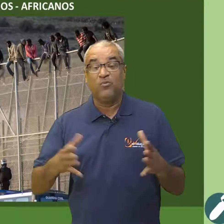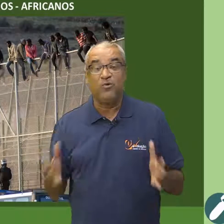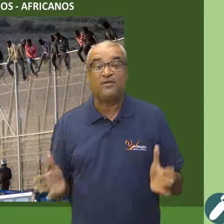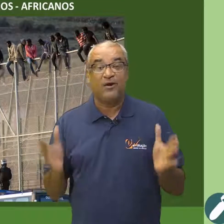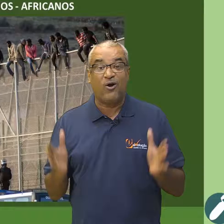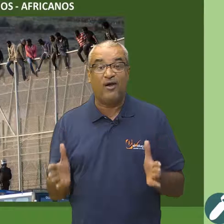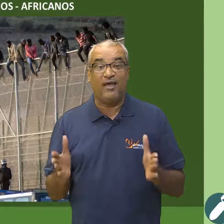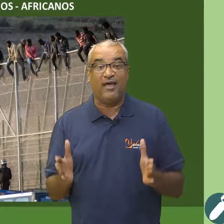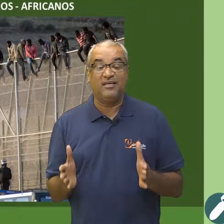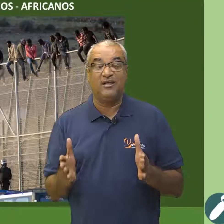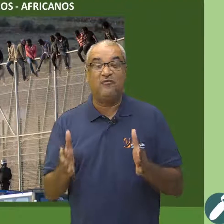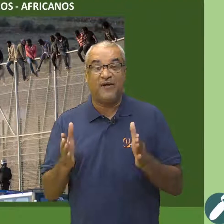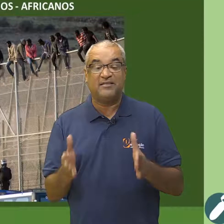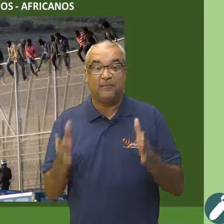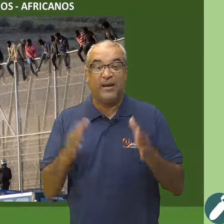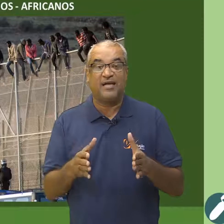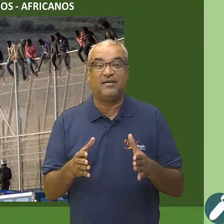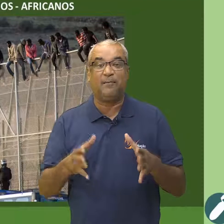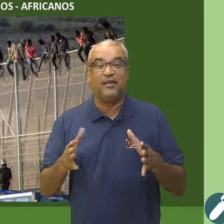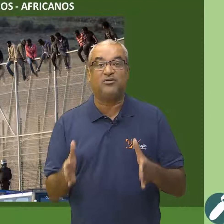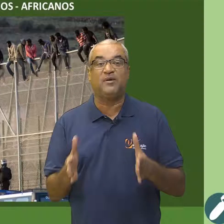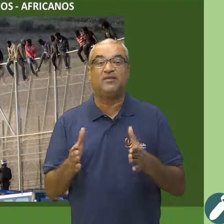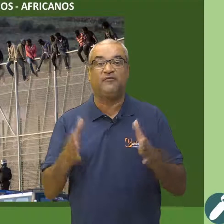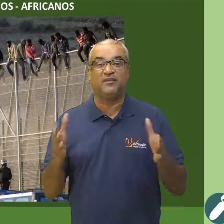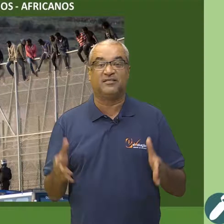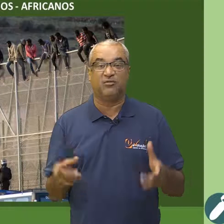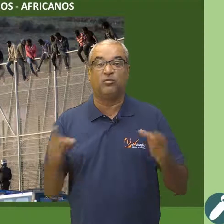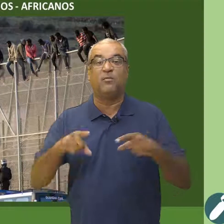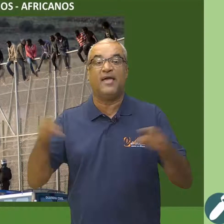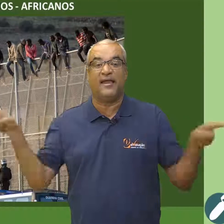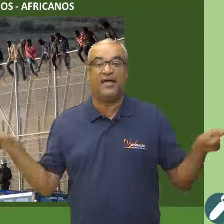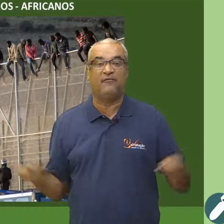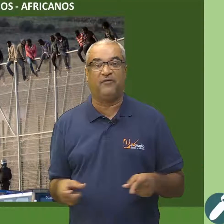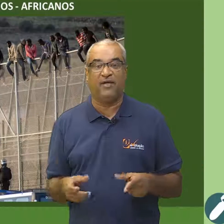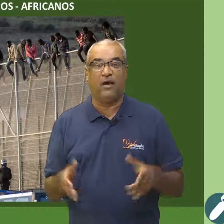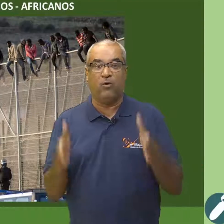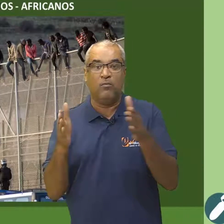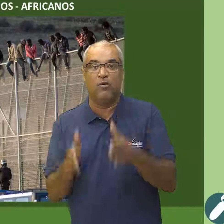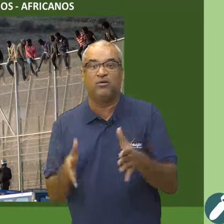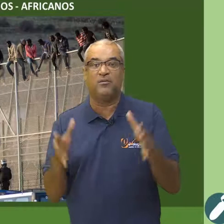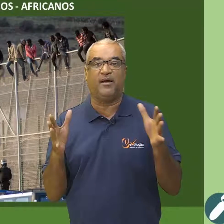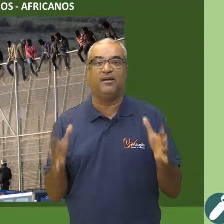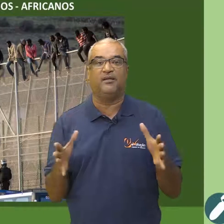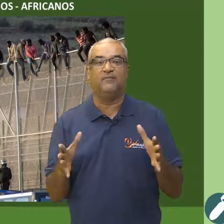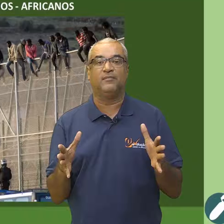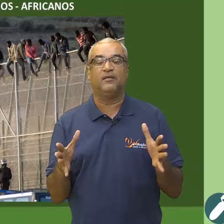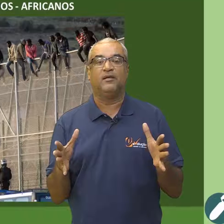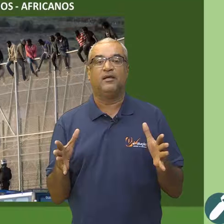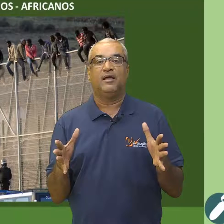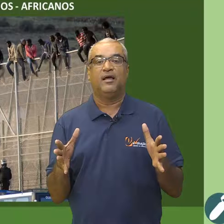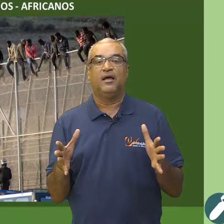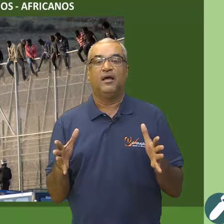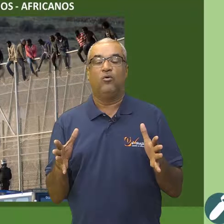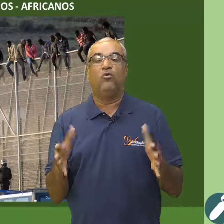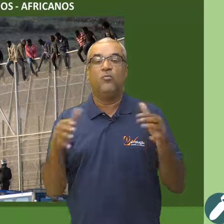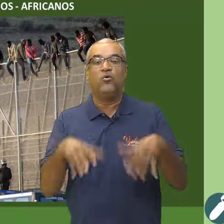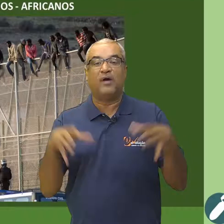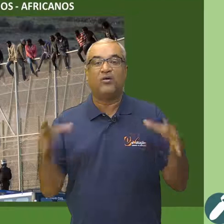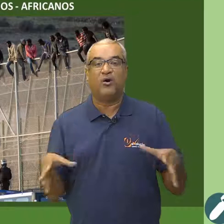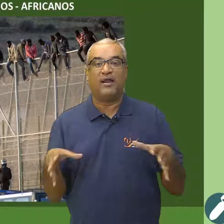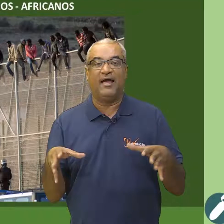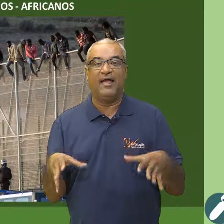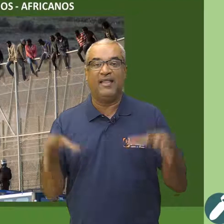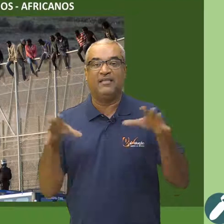Os muros agora, eles não fazem parte apenas de uma definição do como era a Guerra Fria, o Muro de Berlim. O